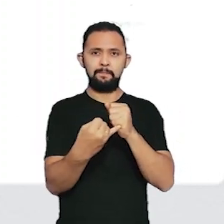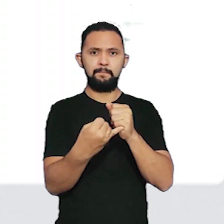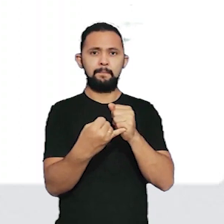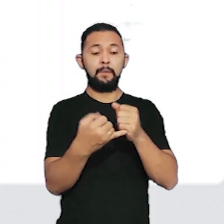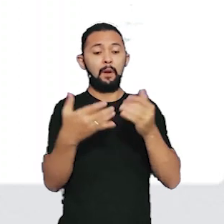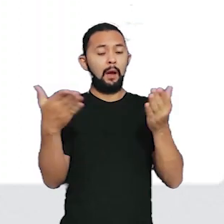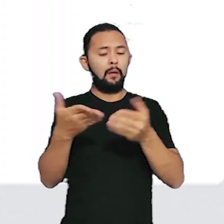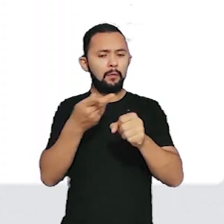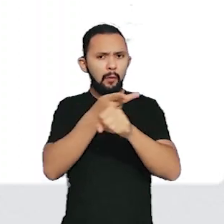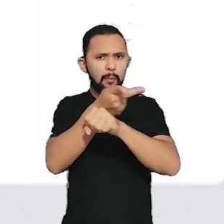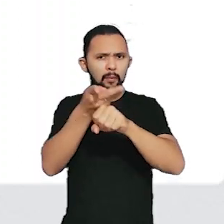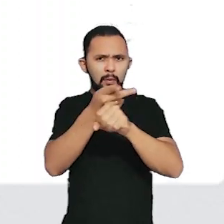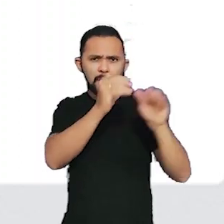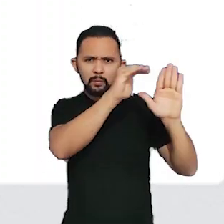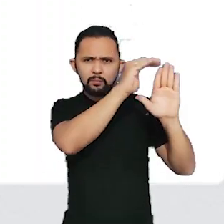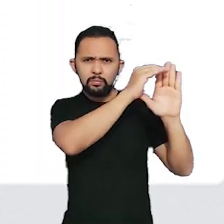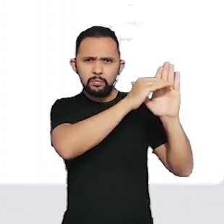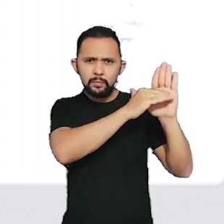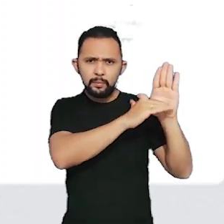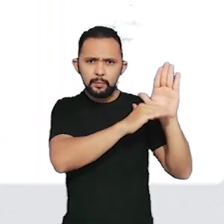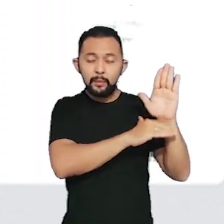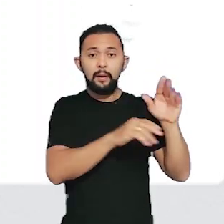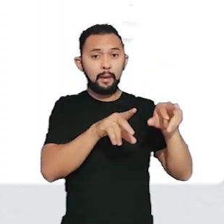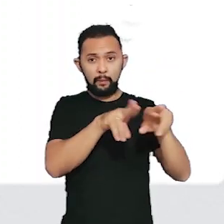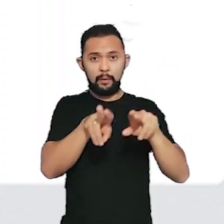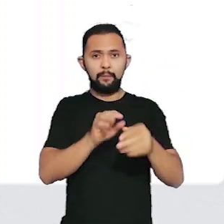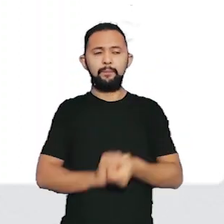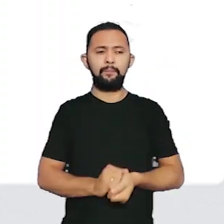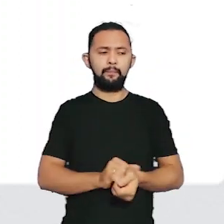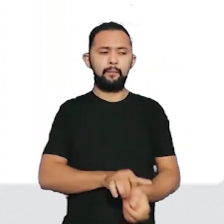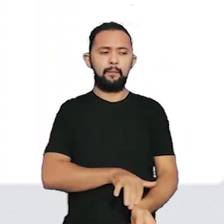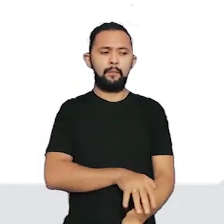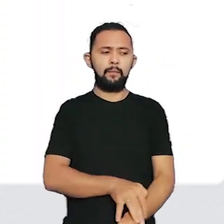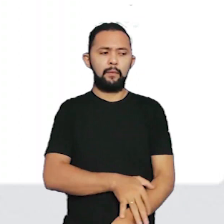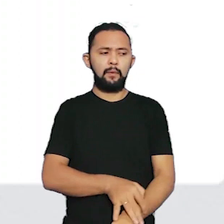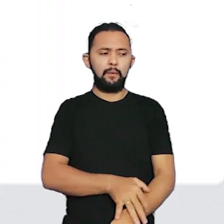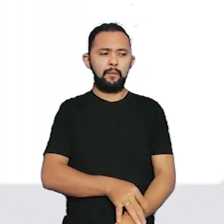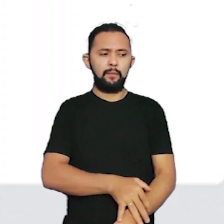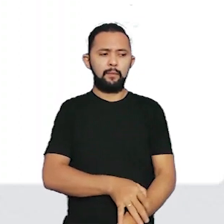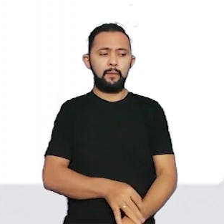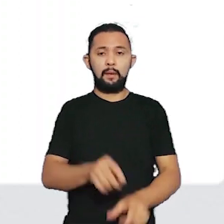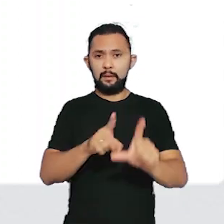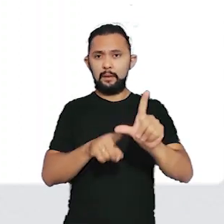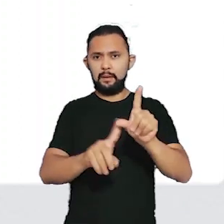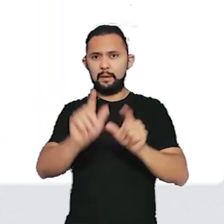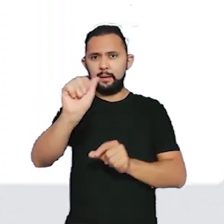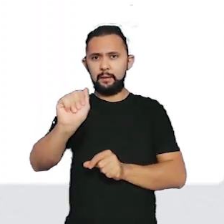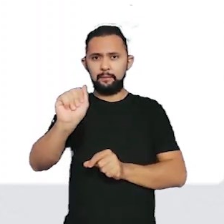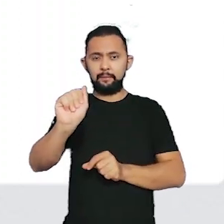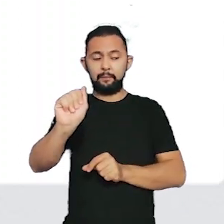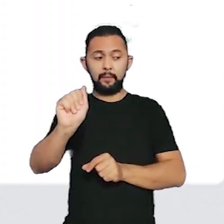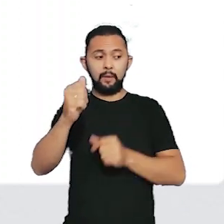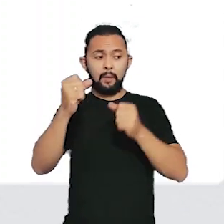seja adjetiva. Então, vamos lá. A menina que levava castigo na escola porque ria fora de hora. Então, a